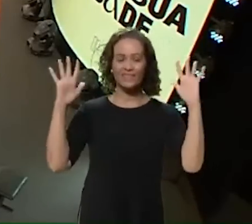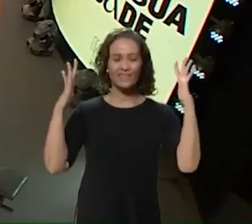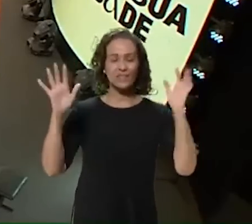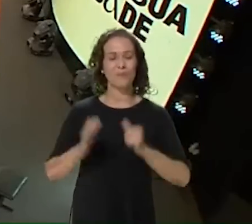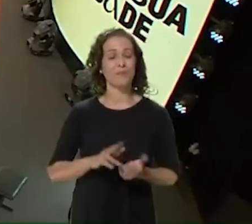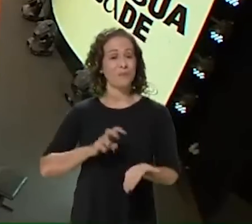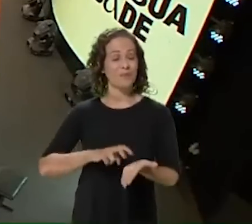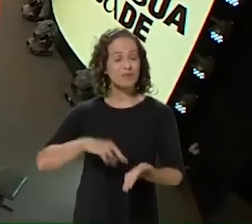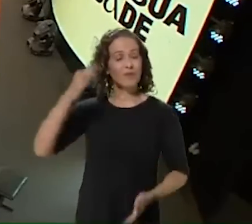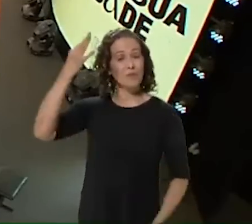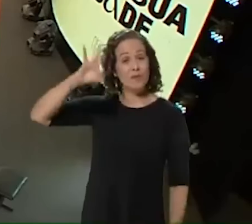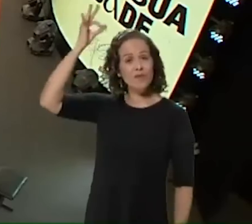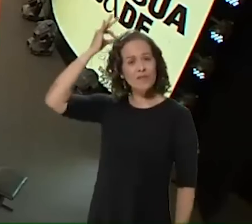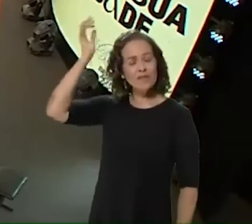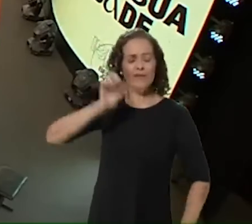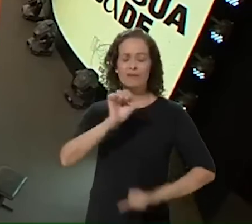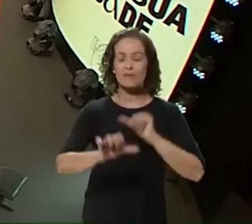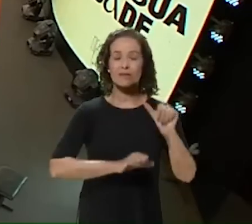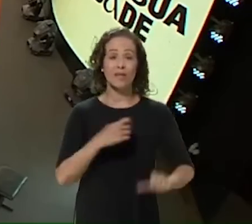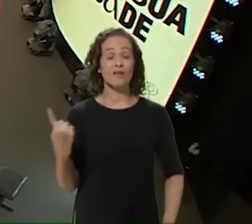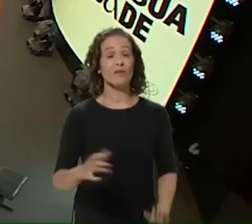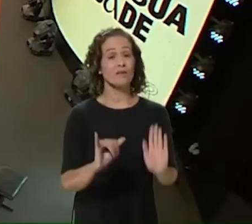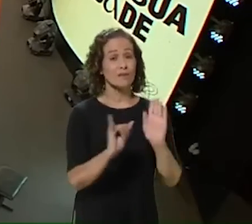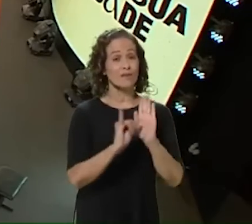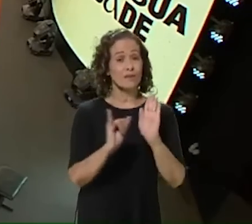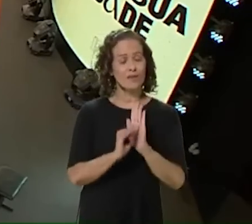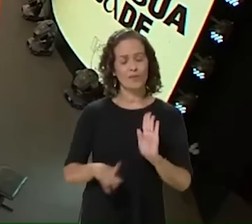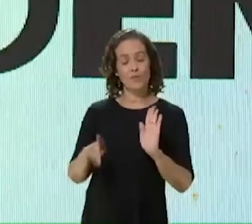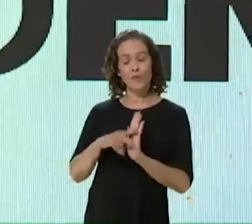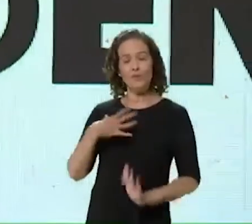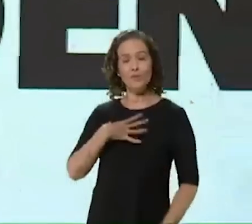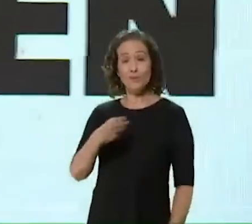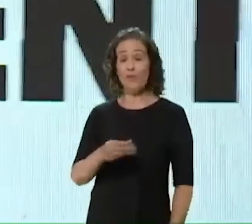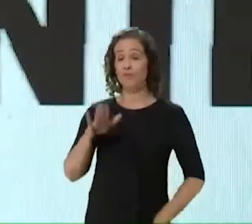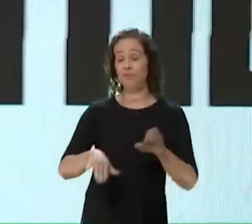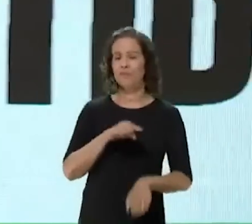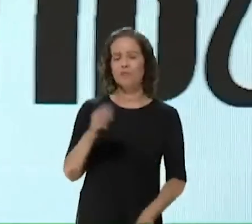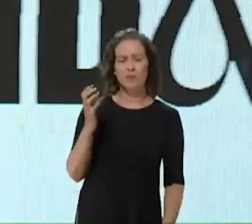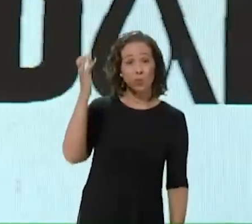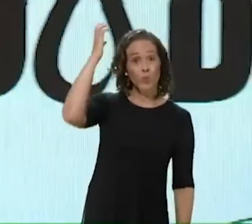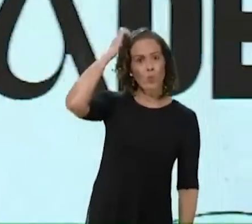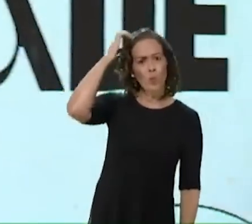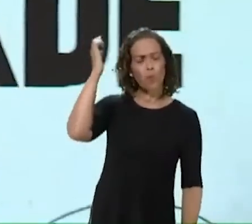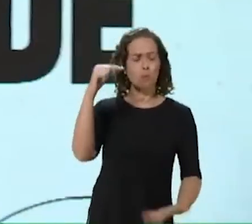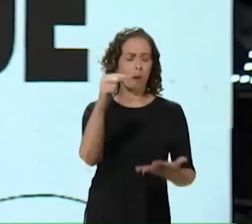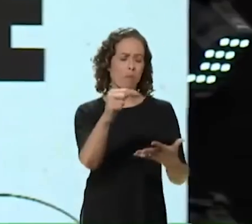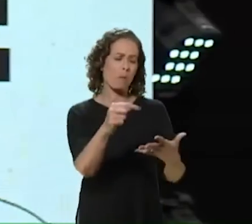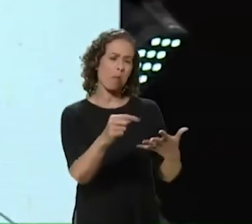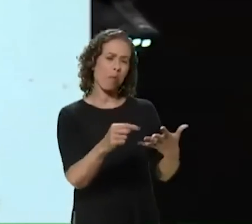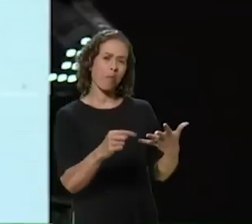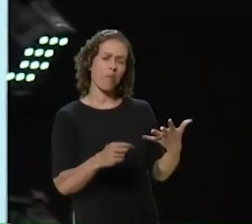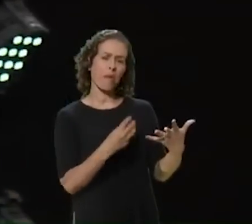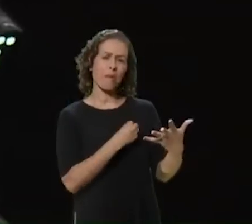Nessa manhã o Espírito Santo quer restaurar a nossa identidade de filho. Quem sabe você está cheio de culpa aqui dos seus pecados. Um jovem me mandou